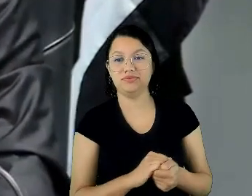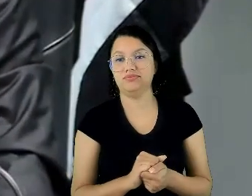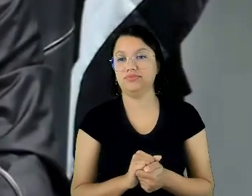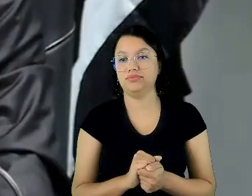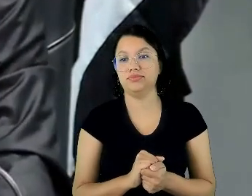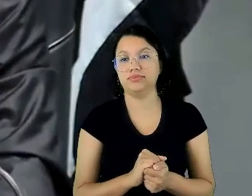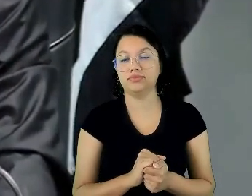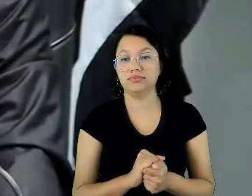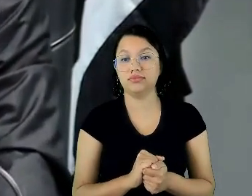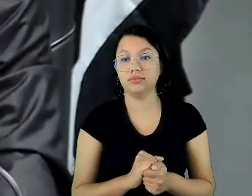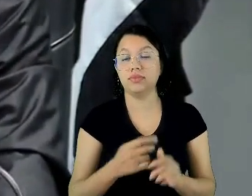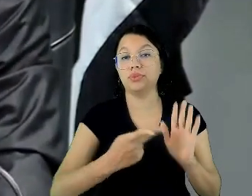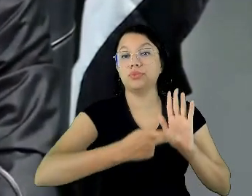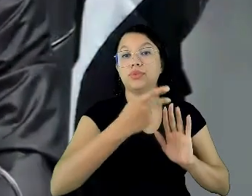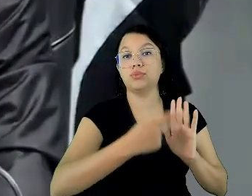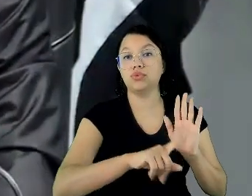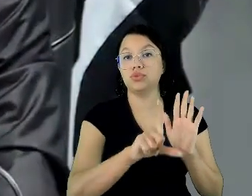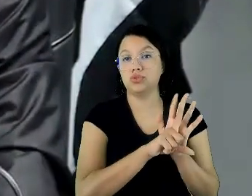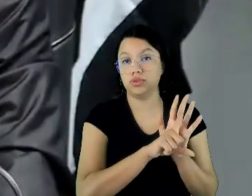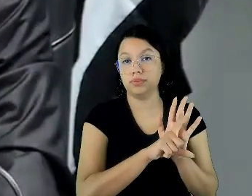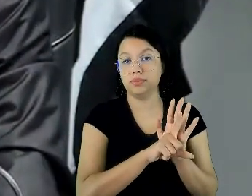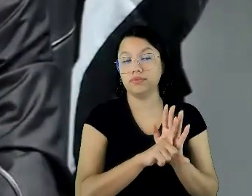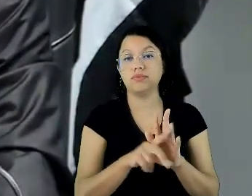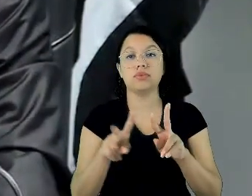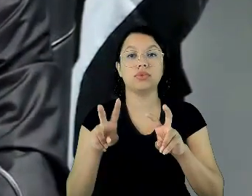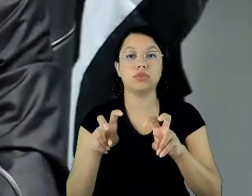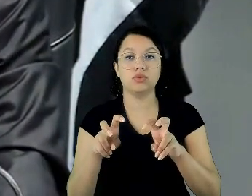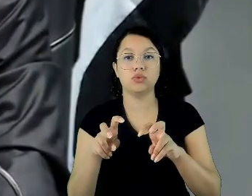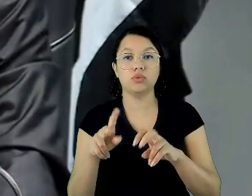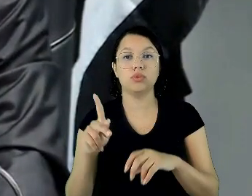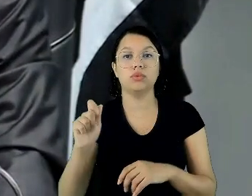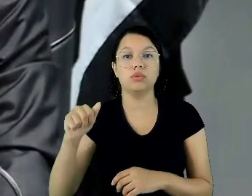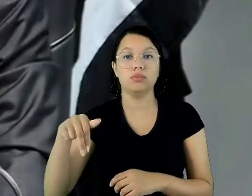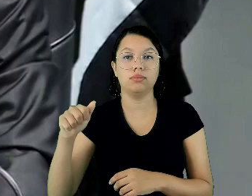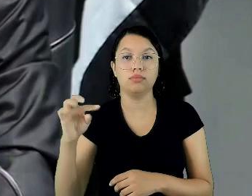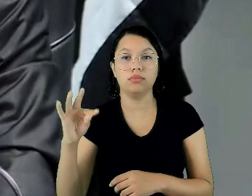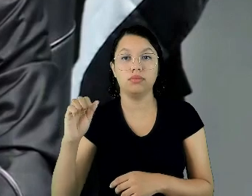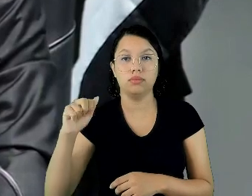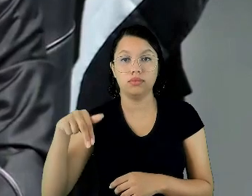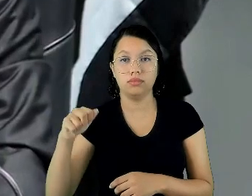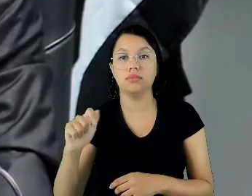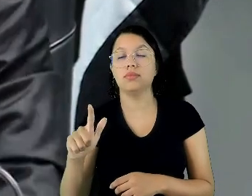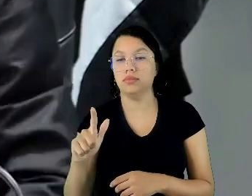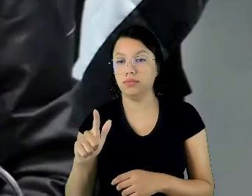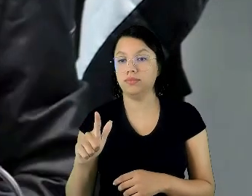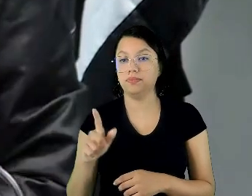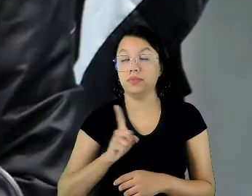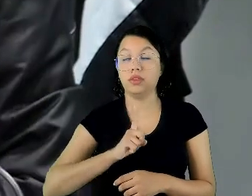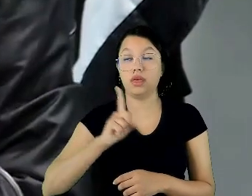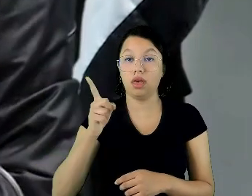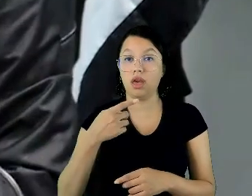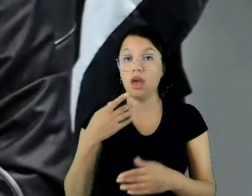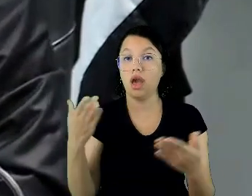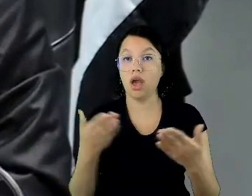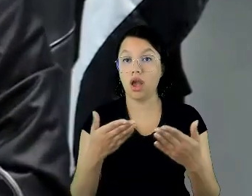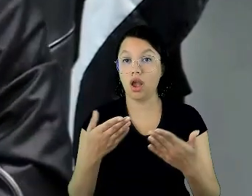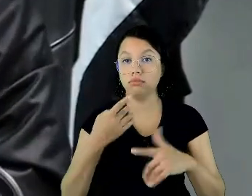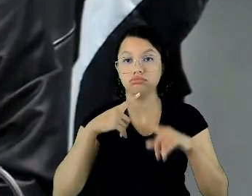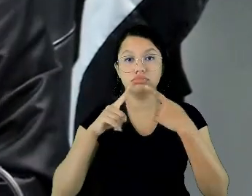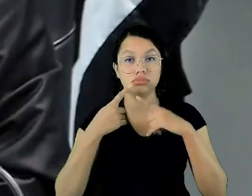a respeito do Pantanal. E está na Assembleia, com certeza vai se